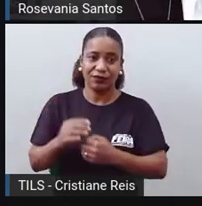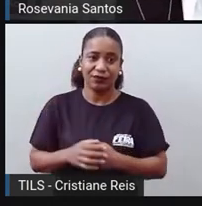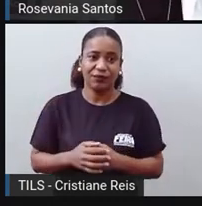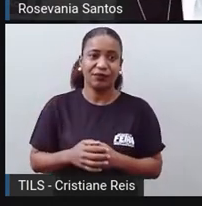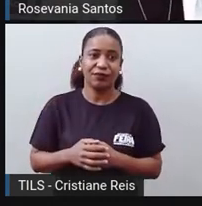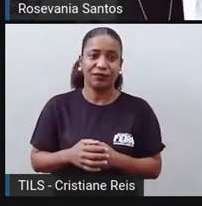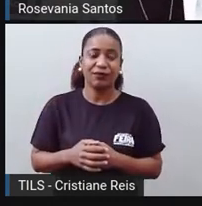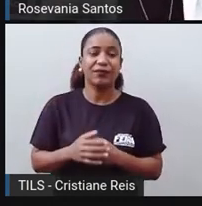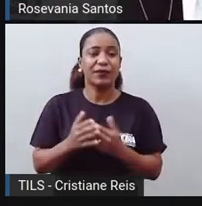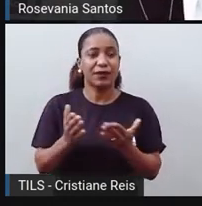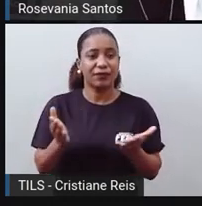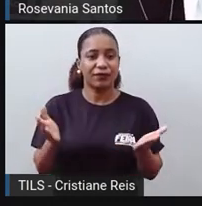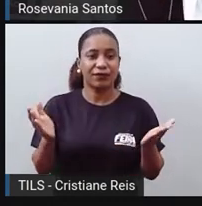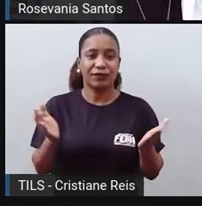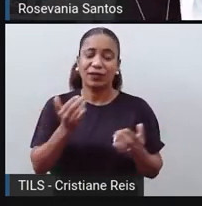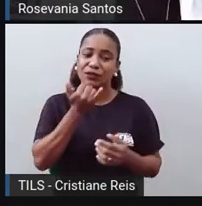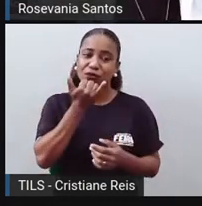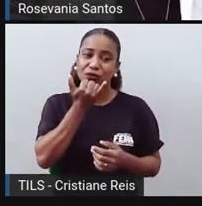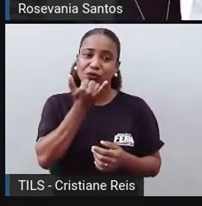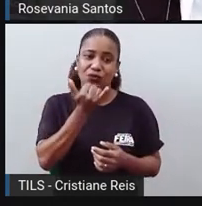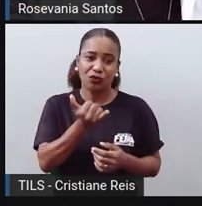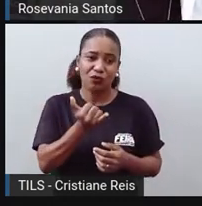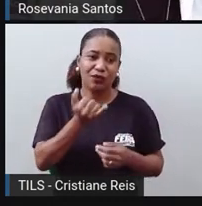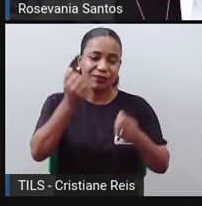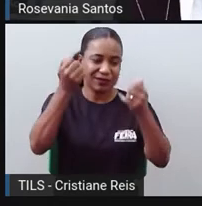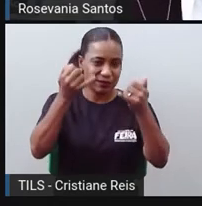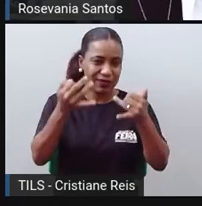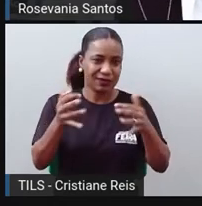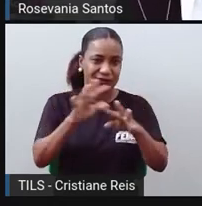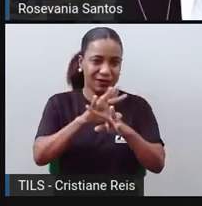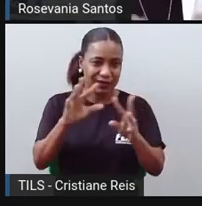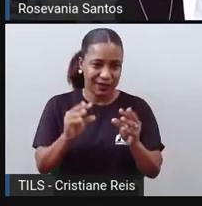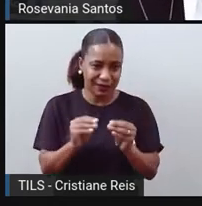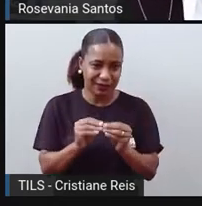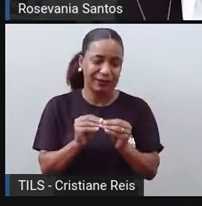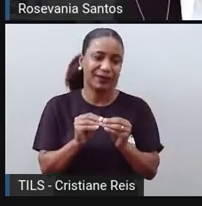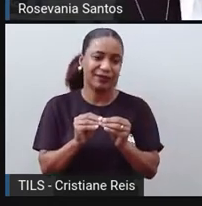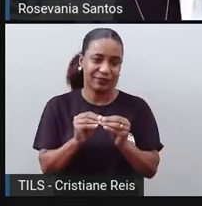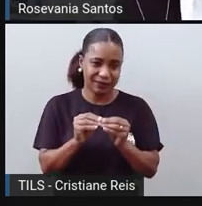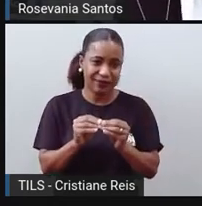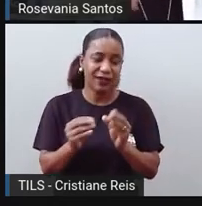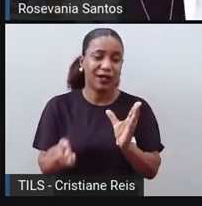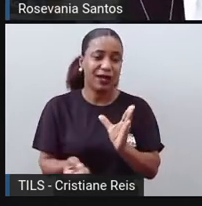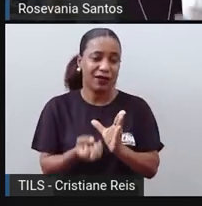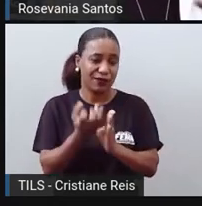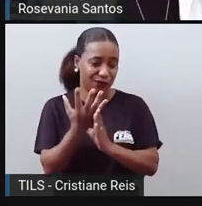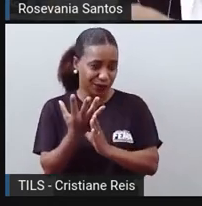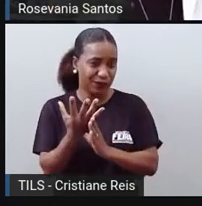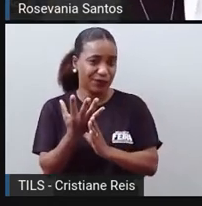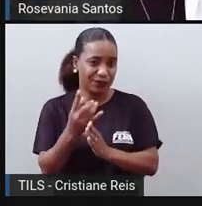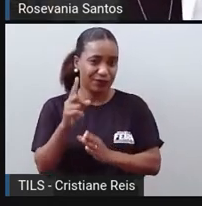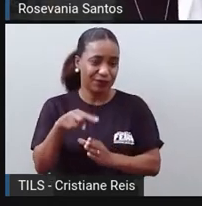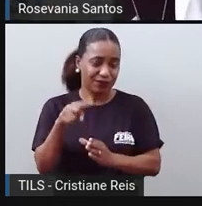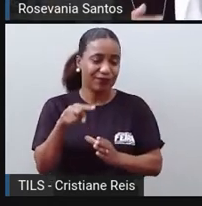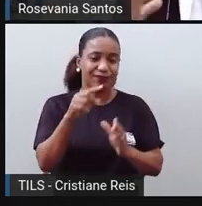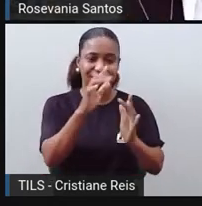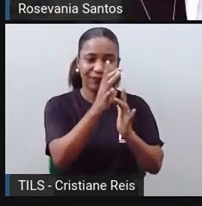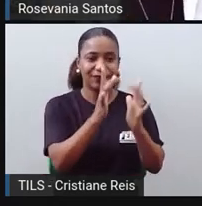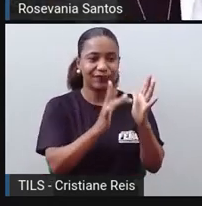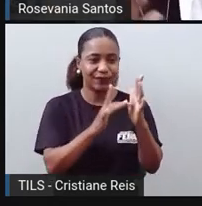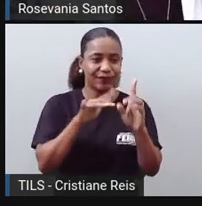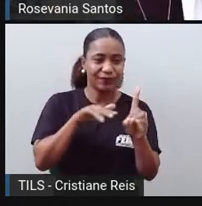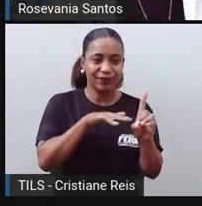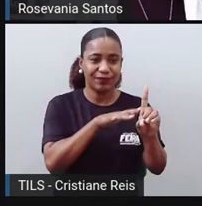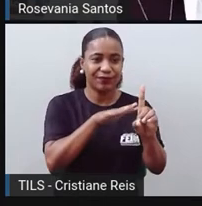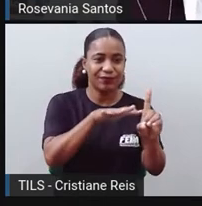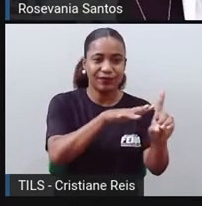né, merecem, me perdoem, mas é uma aula básica mesmo, e aí fundou o cristianismo, que também tem uma série de, digamos assim,